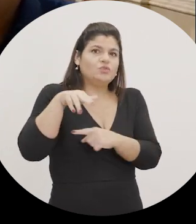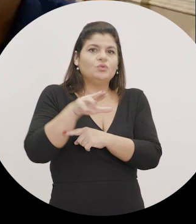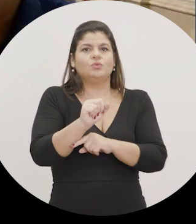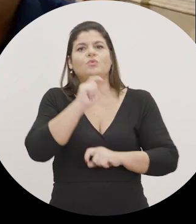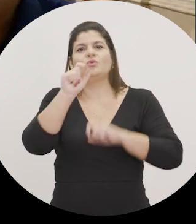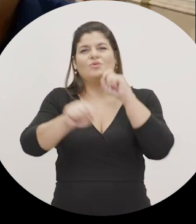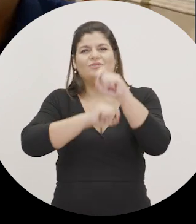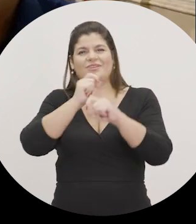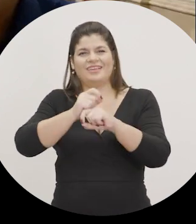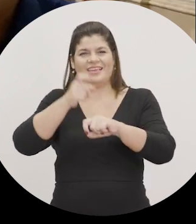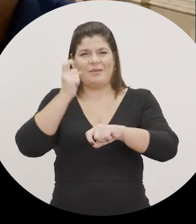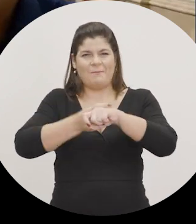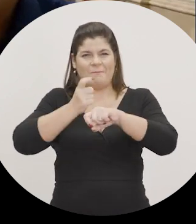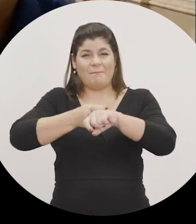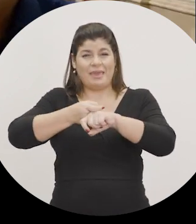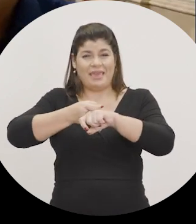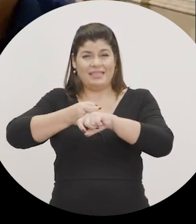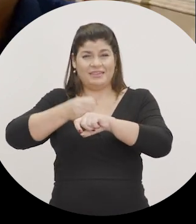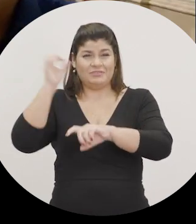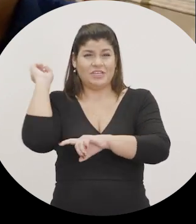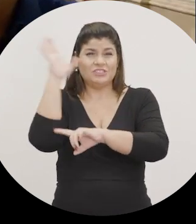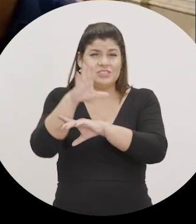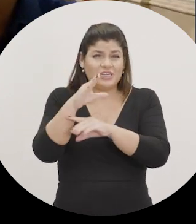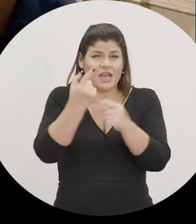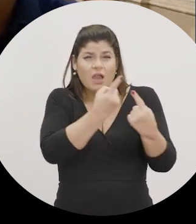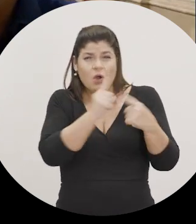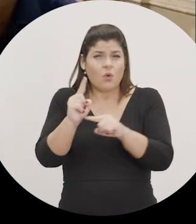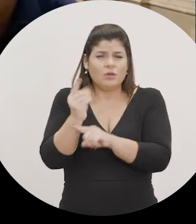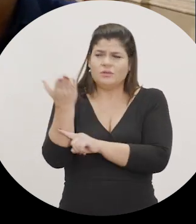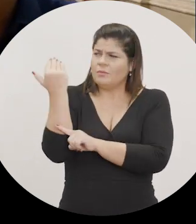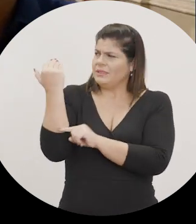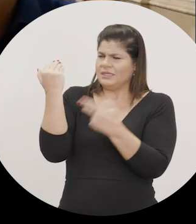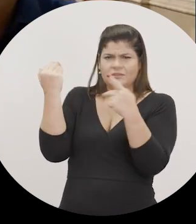jamais jogue pedra no passado. Sim.